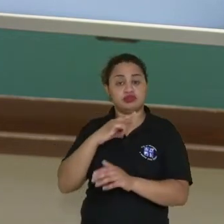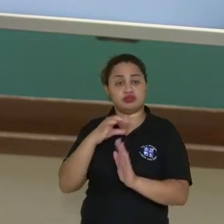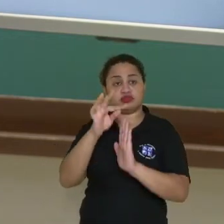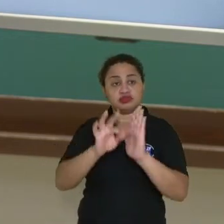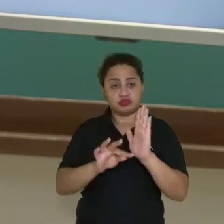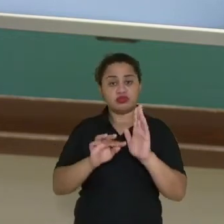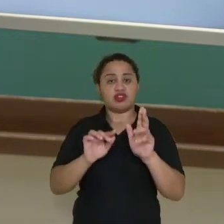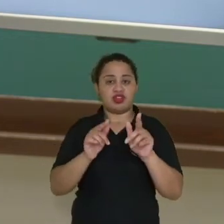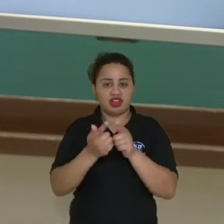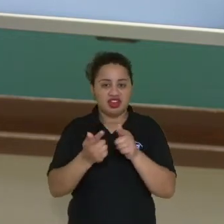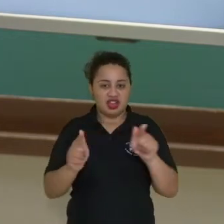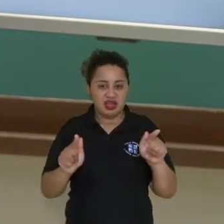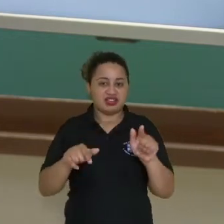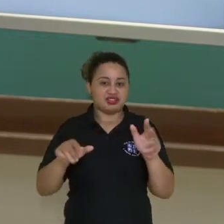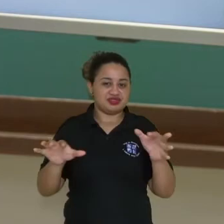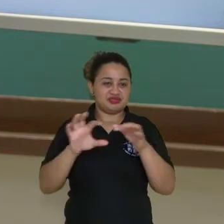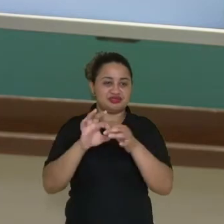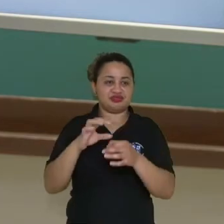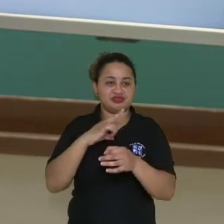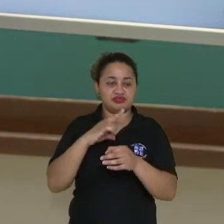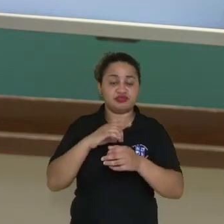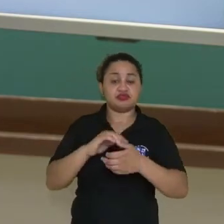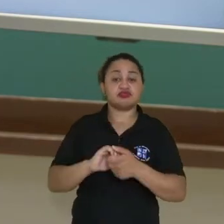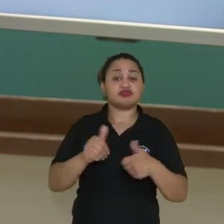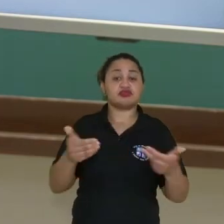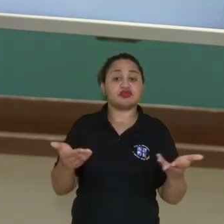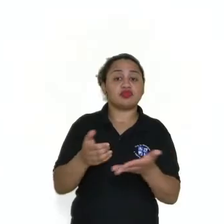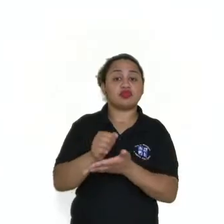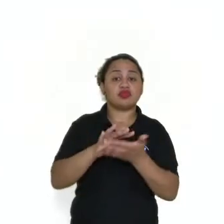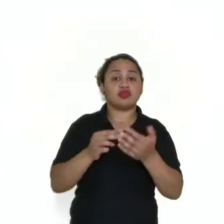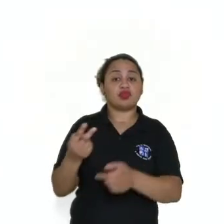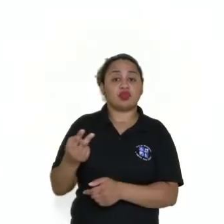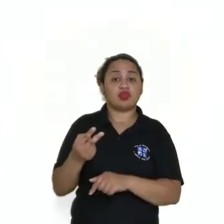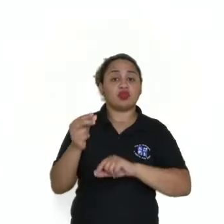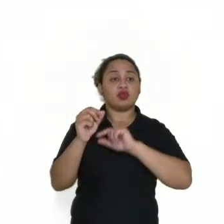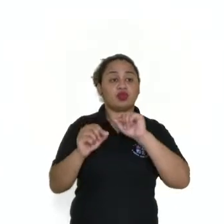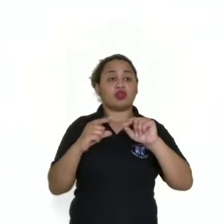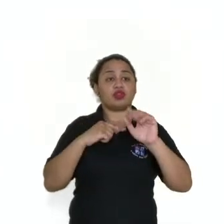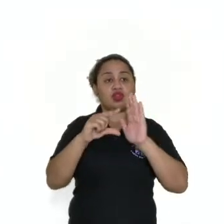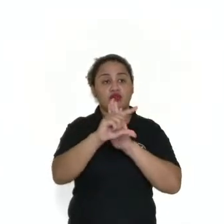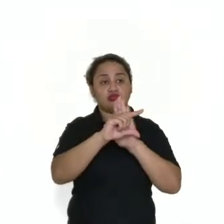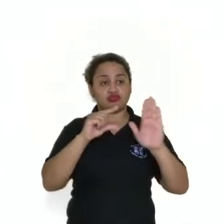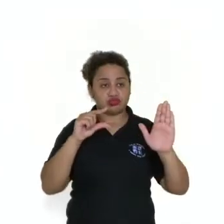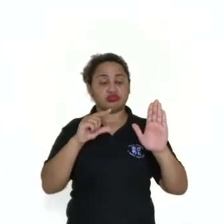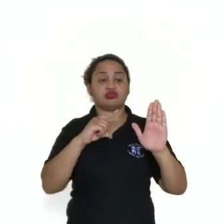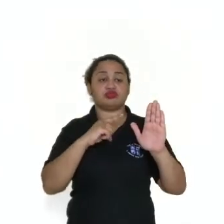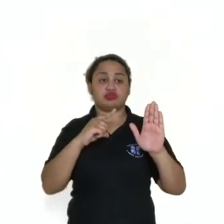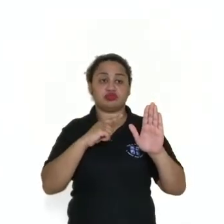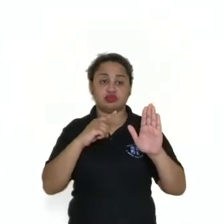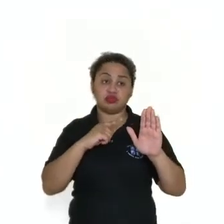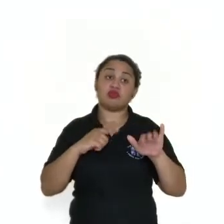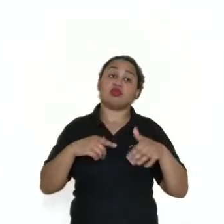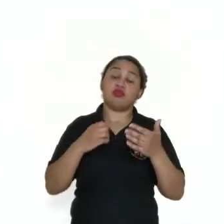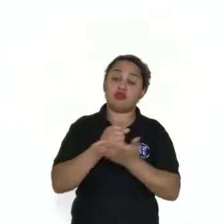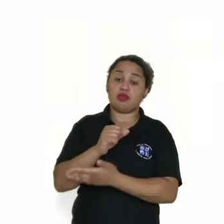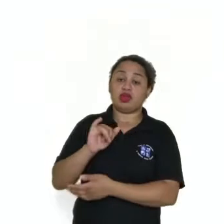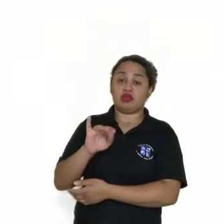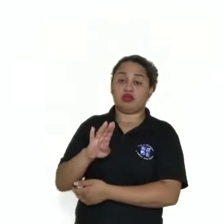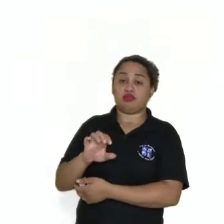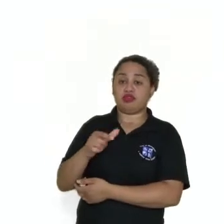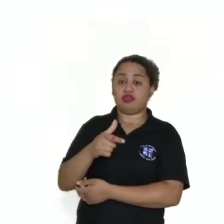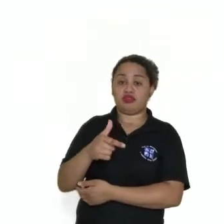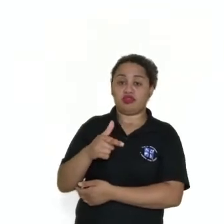foi anunciado. Então vamos para a segunda atividade, pessoal. Vocês têm aqui o fragmento, né, conforme o IBGE de 2010,